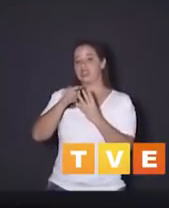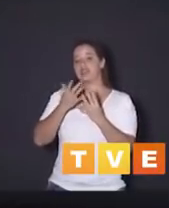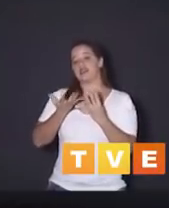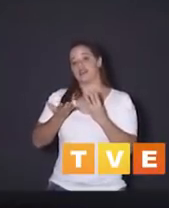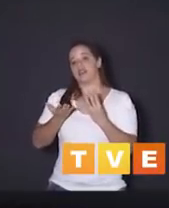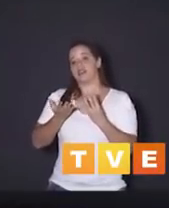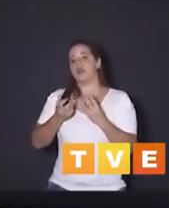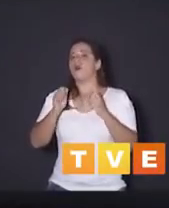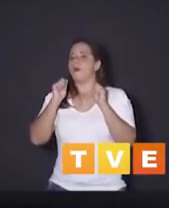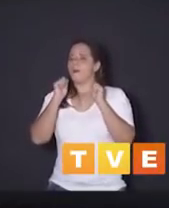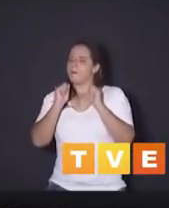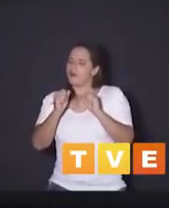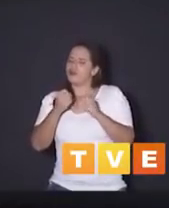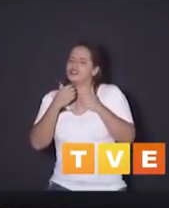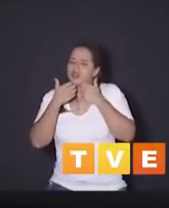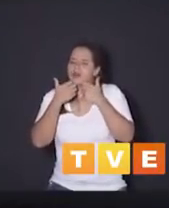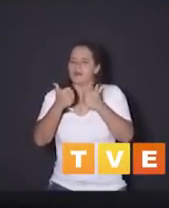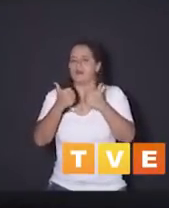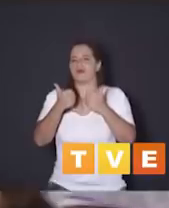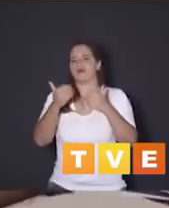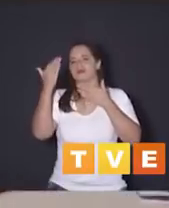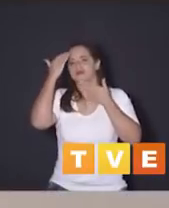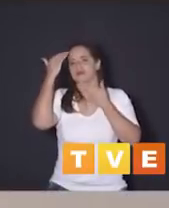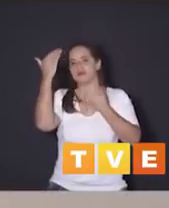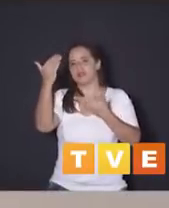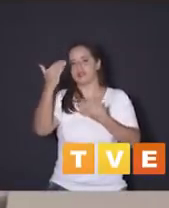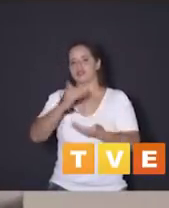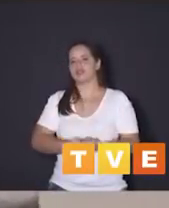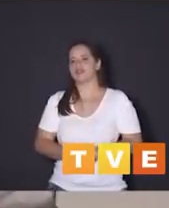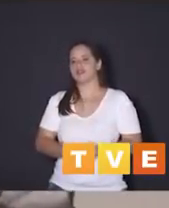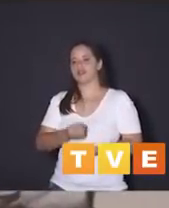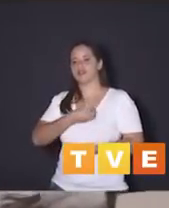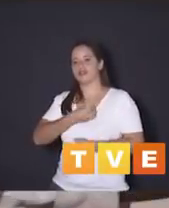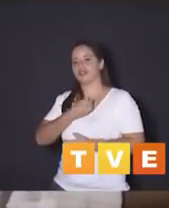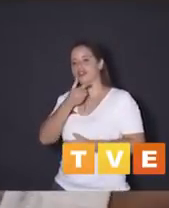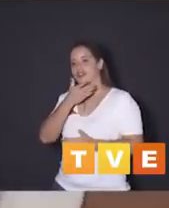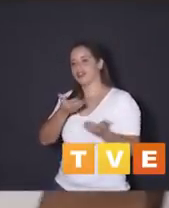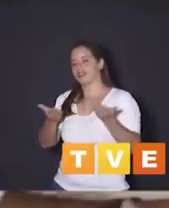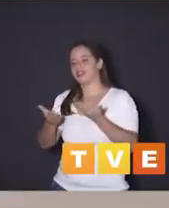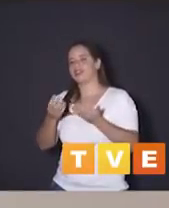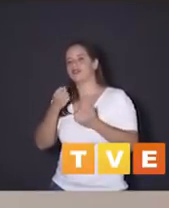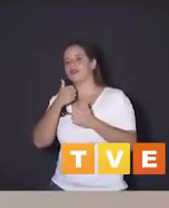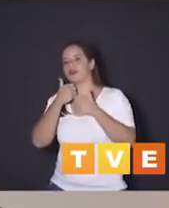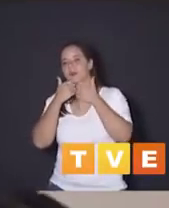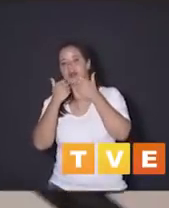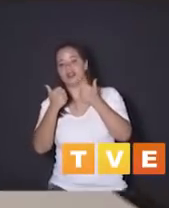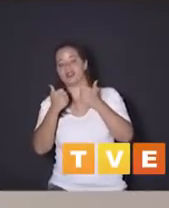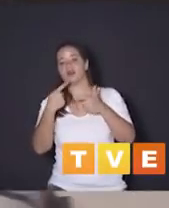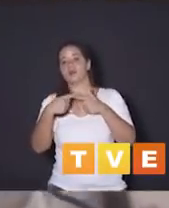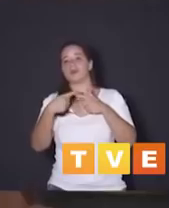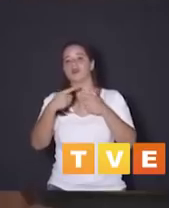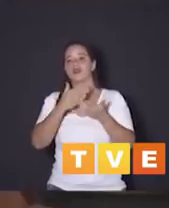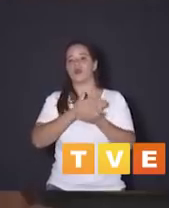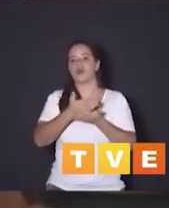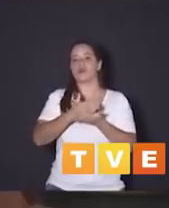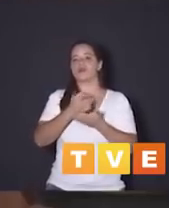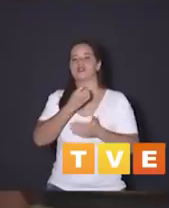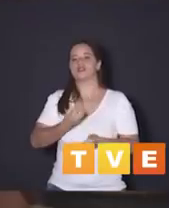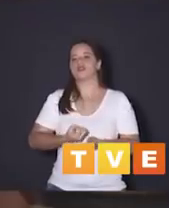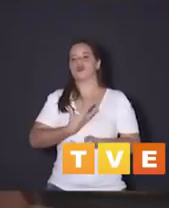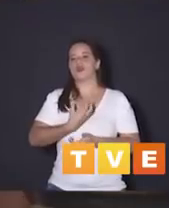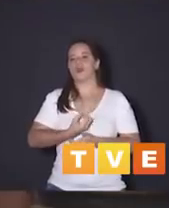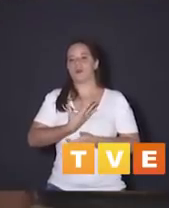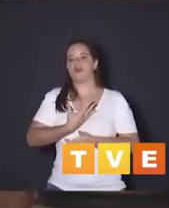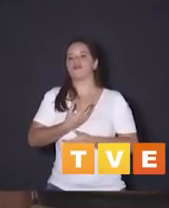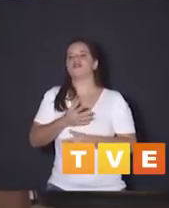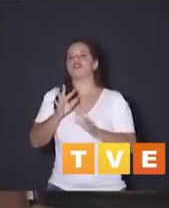seguinte vale a pena a gente empregada então fica aqui o que é que eu vou pegar o seu vale a pena porque eu comecei com um poema de joão cabral de melo neto